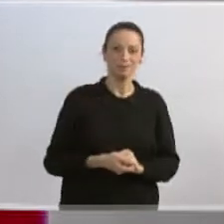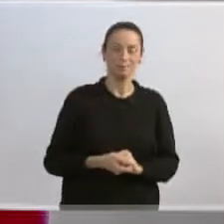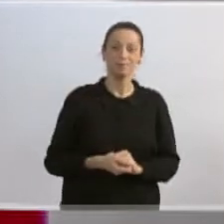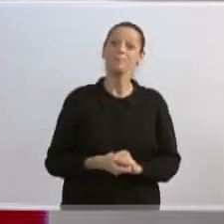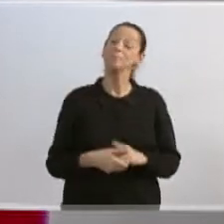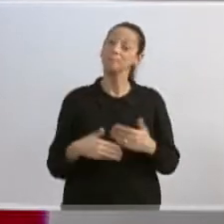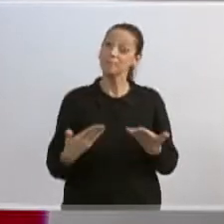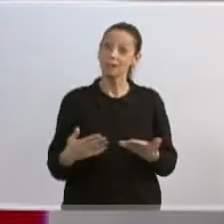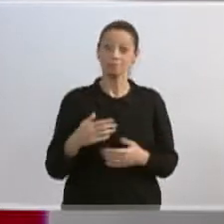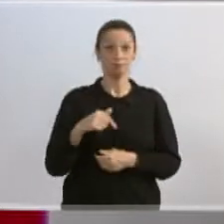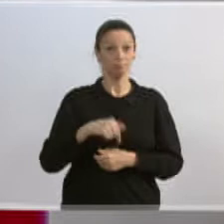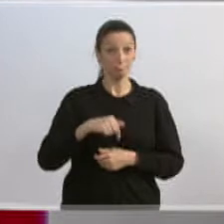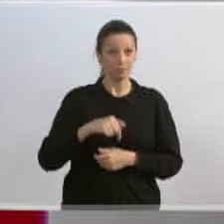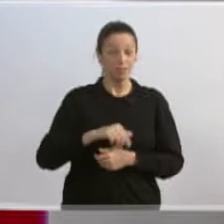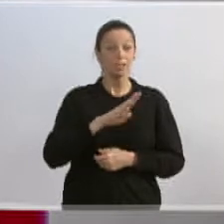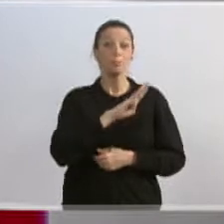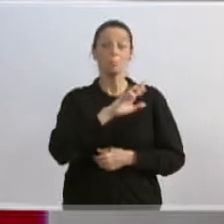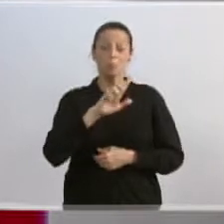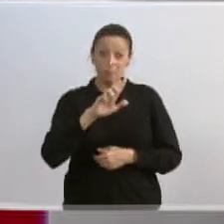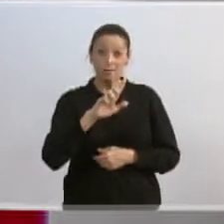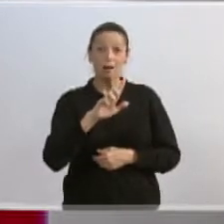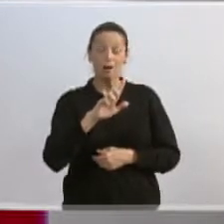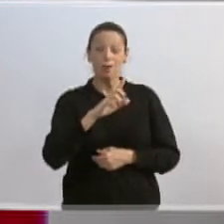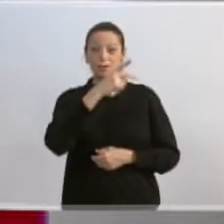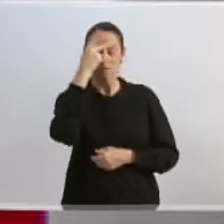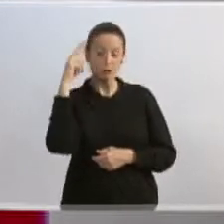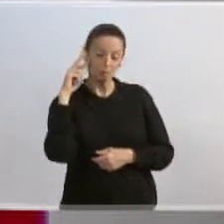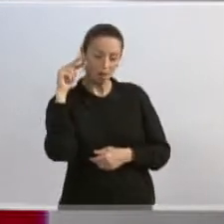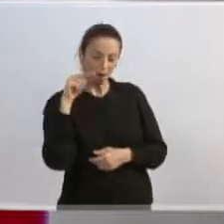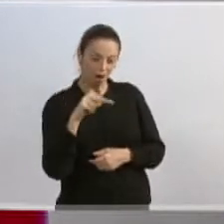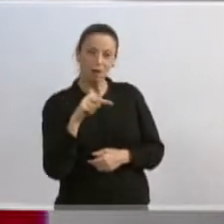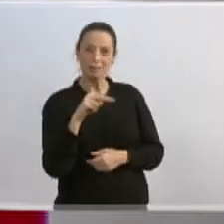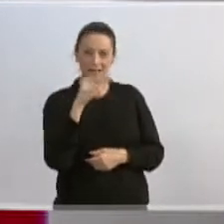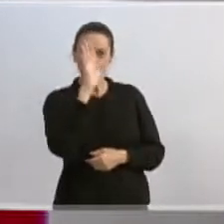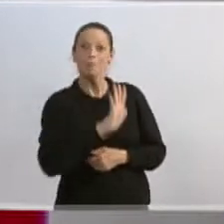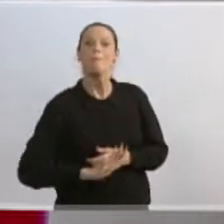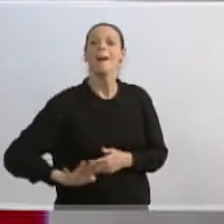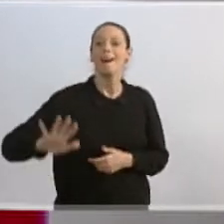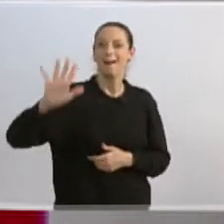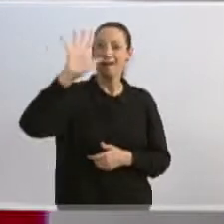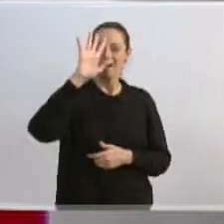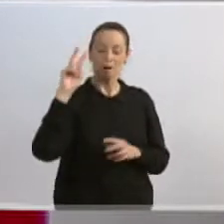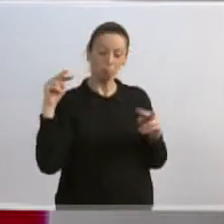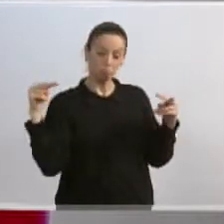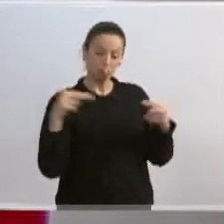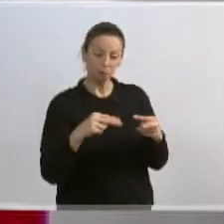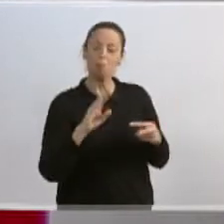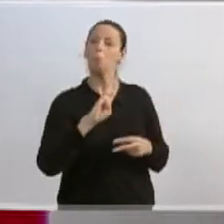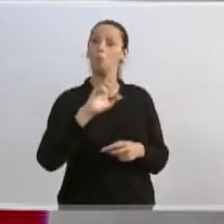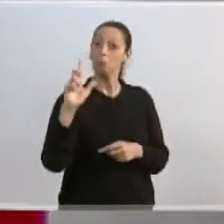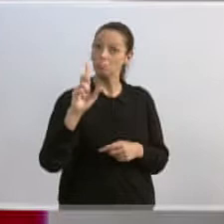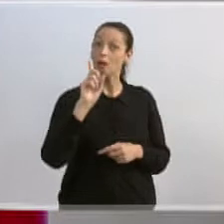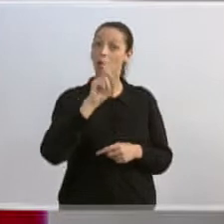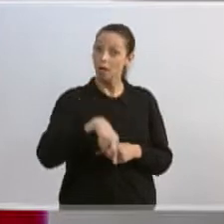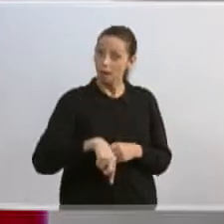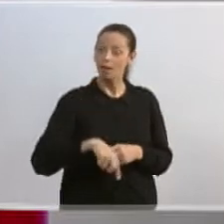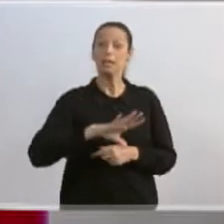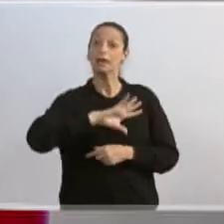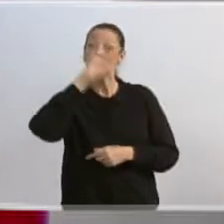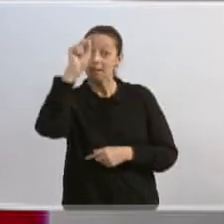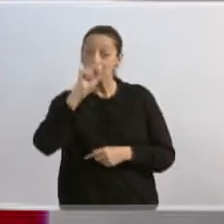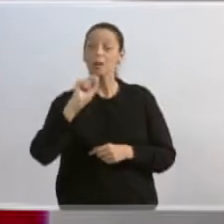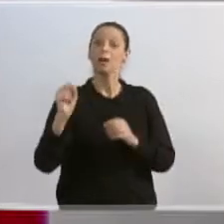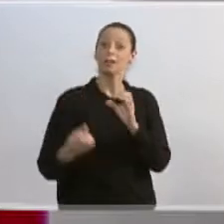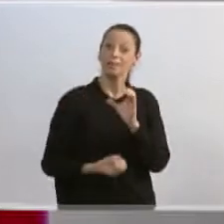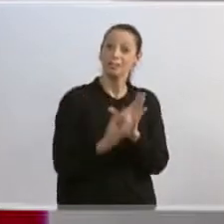blumenau será reconhecida nacionalmente pela sua produção de cerveja artesanal que já